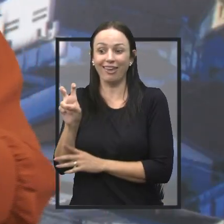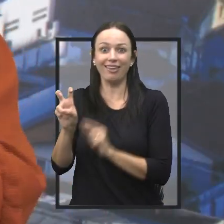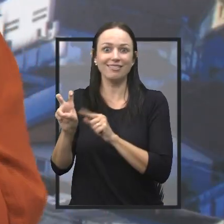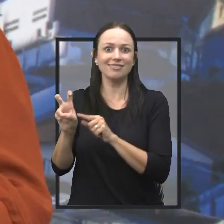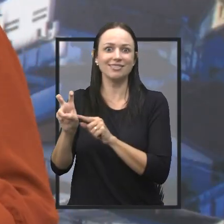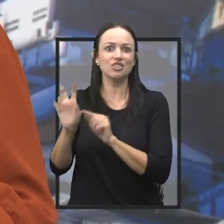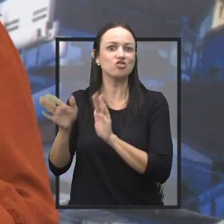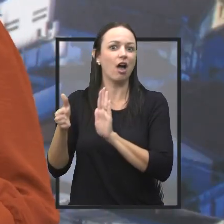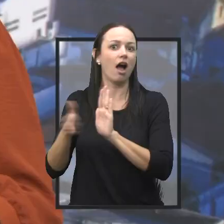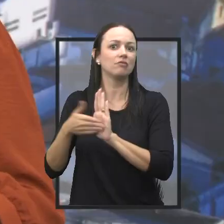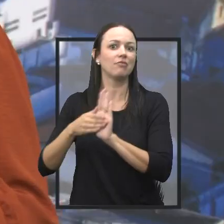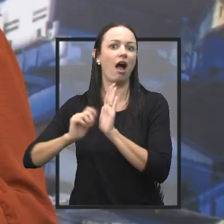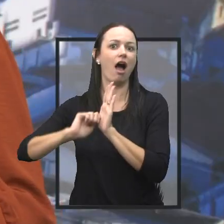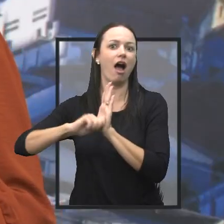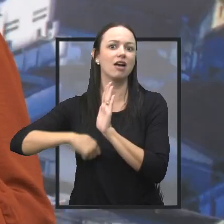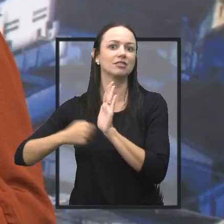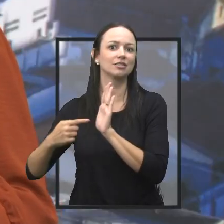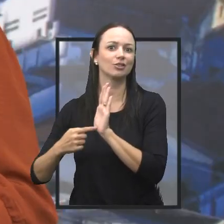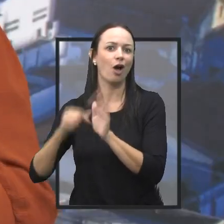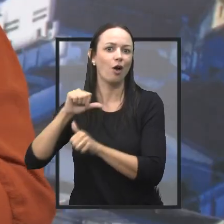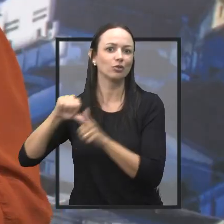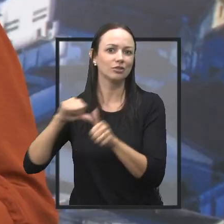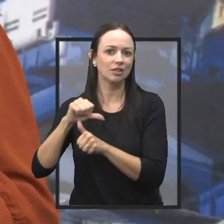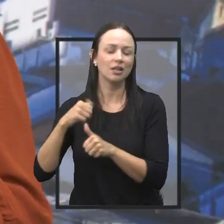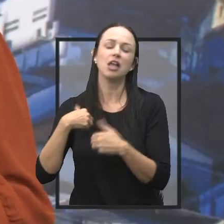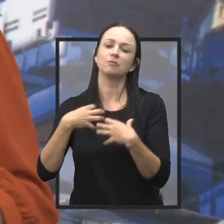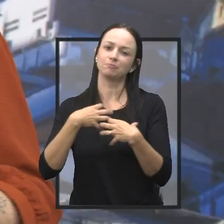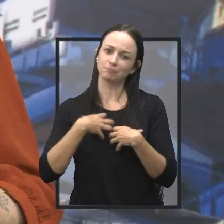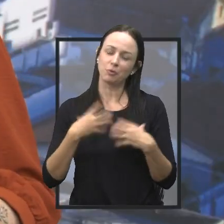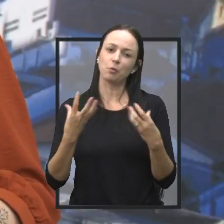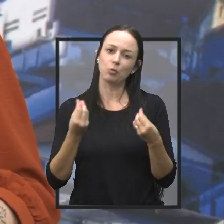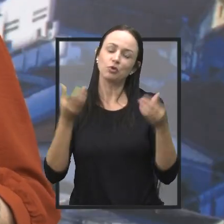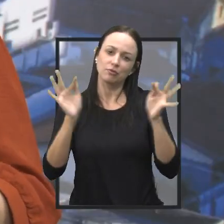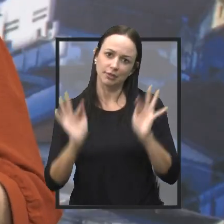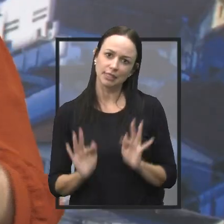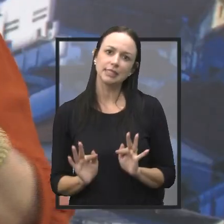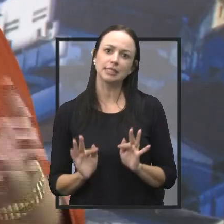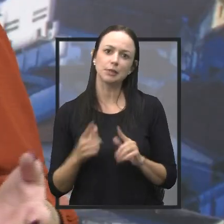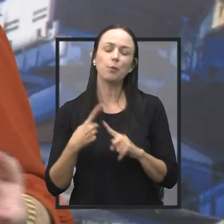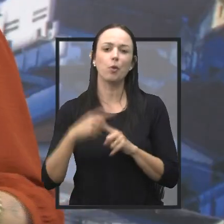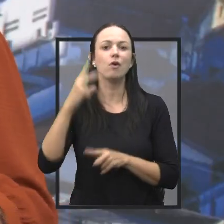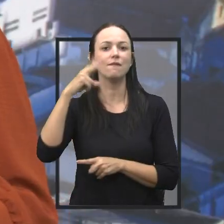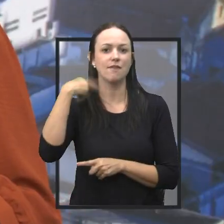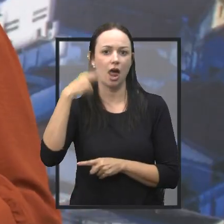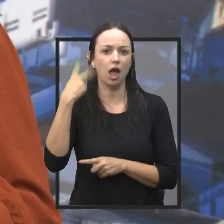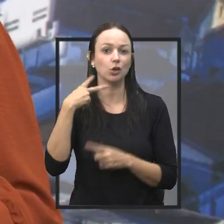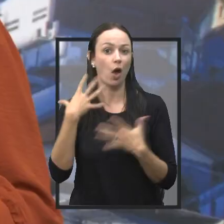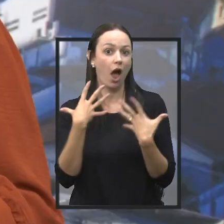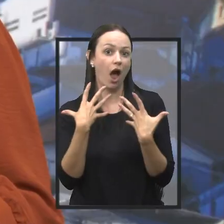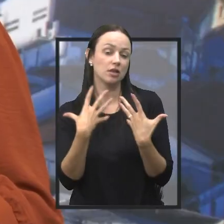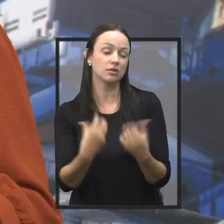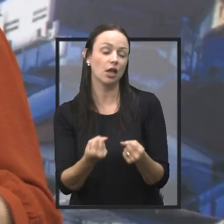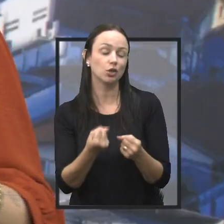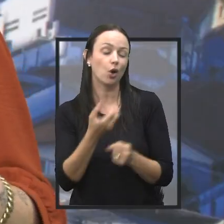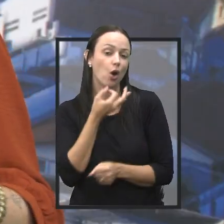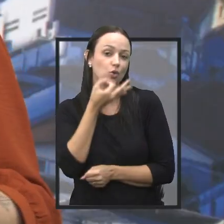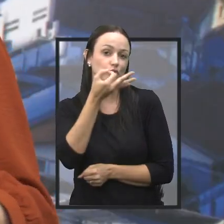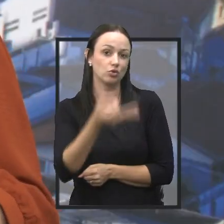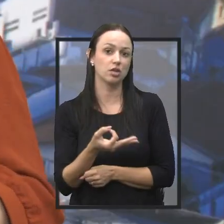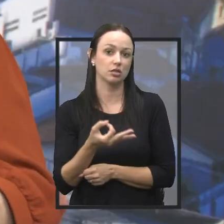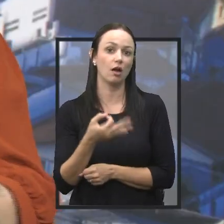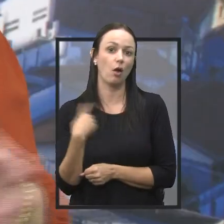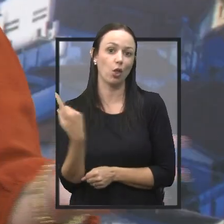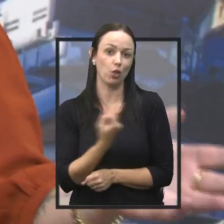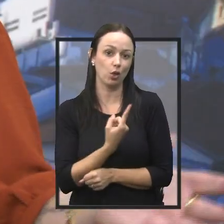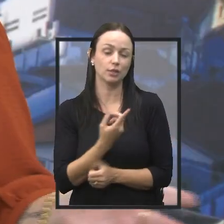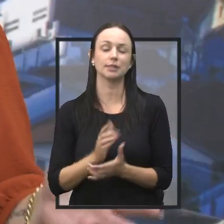como proponentes desta alteração. Então eu fiquei muito contente porque os vereadores aceitaram, né, a sugestão que a gente